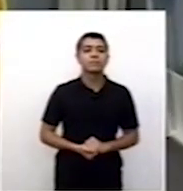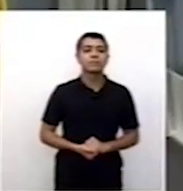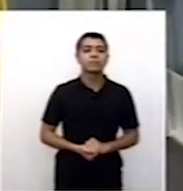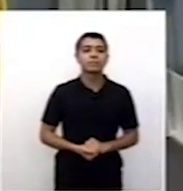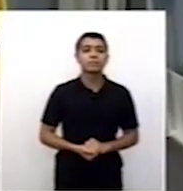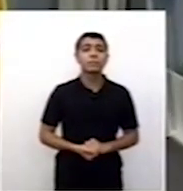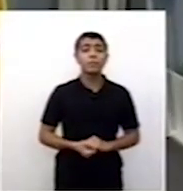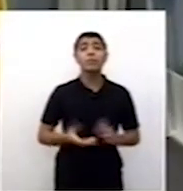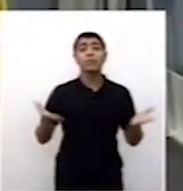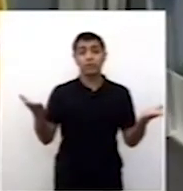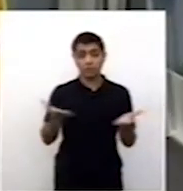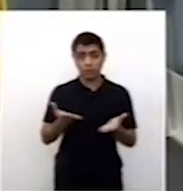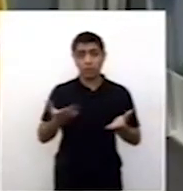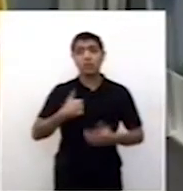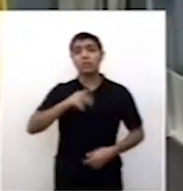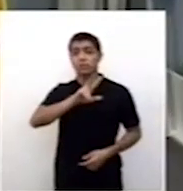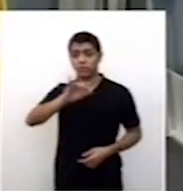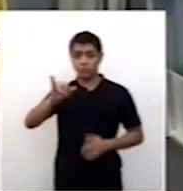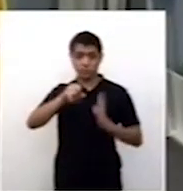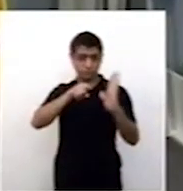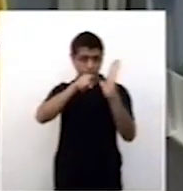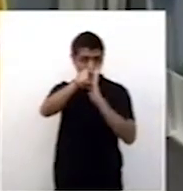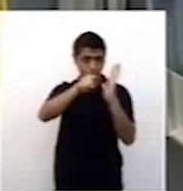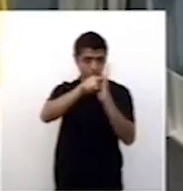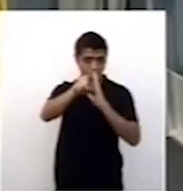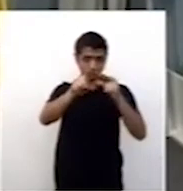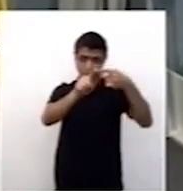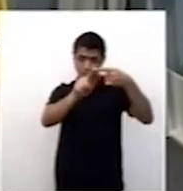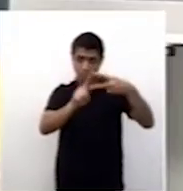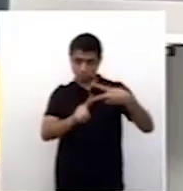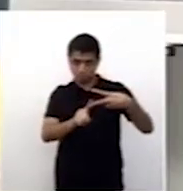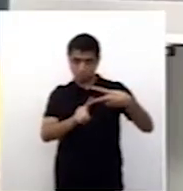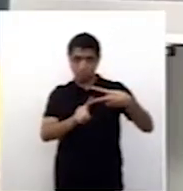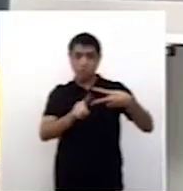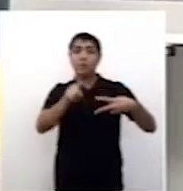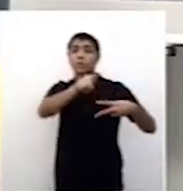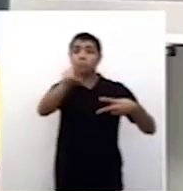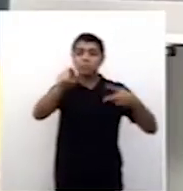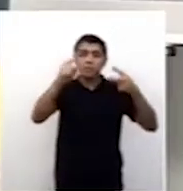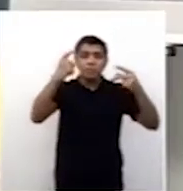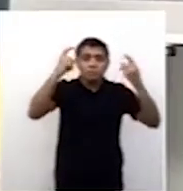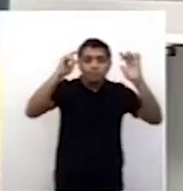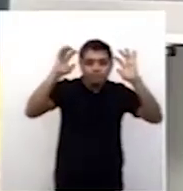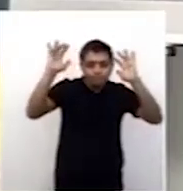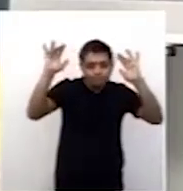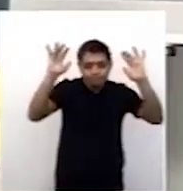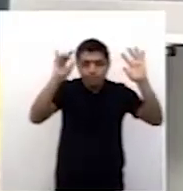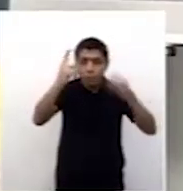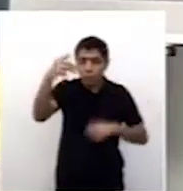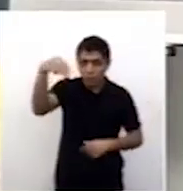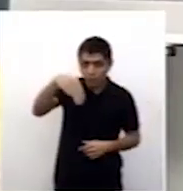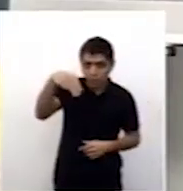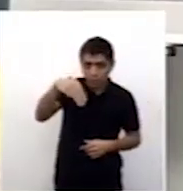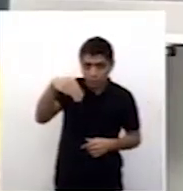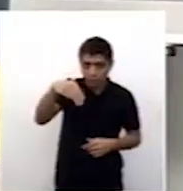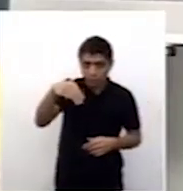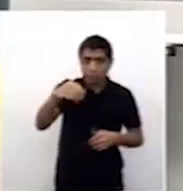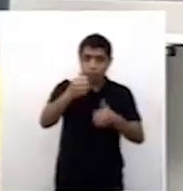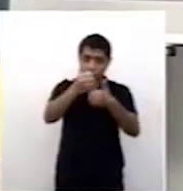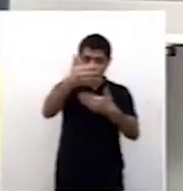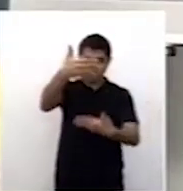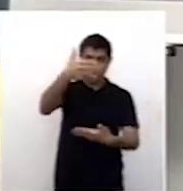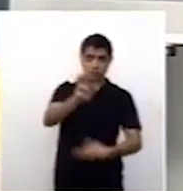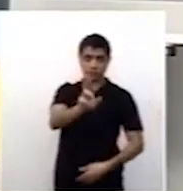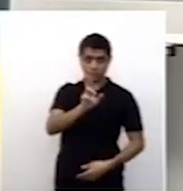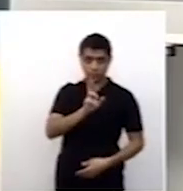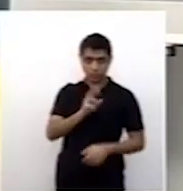vou fazer 2 perguntas para vocês e eu vou dar 1 minutinho para vocês pensarem. certo? E vocês vão fazer a interação no chat.